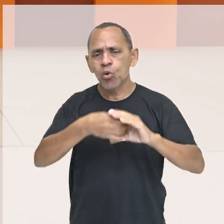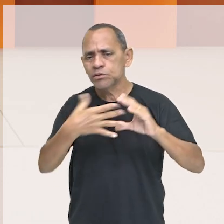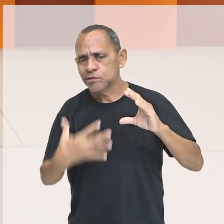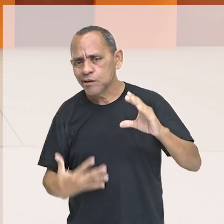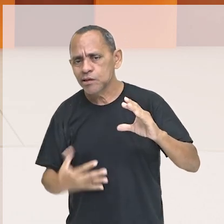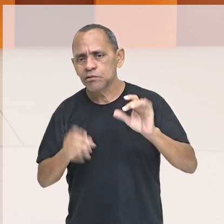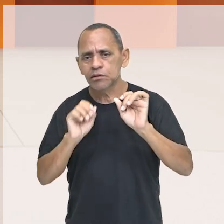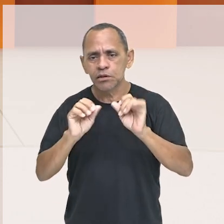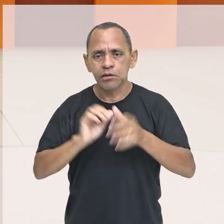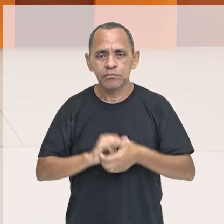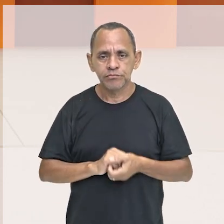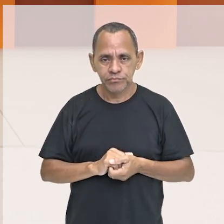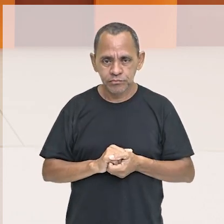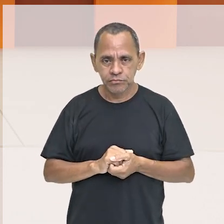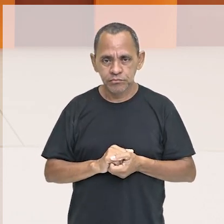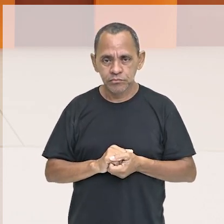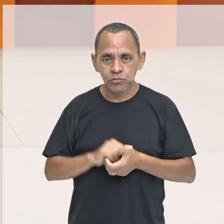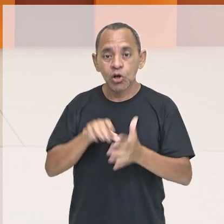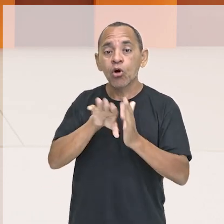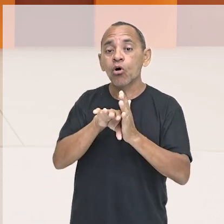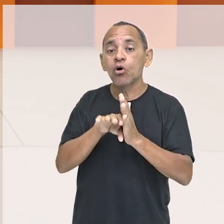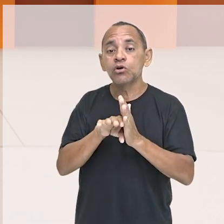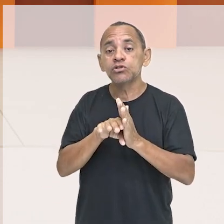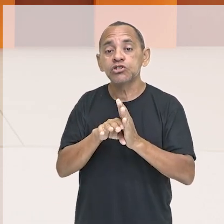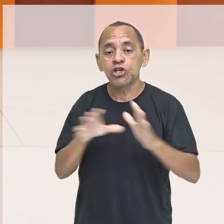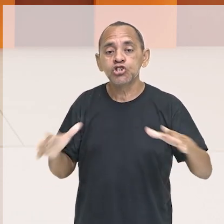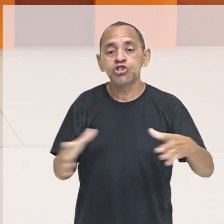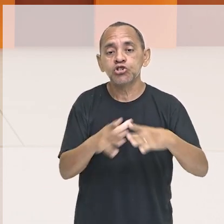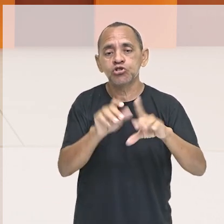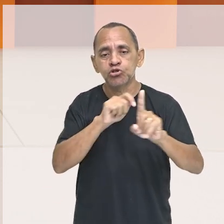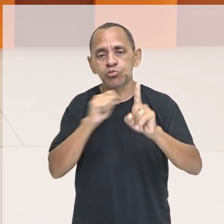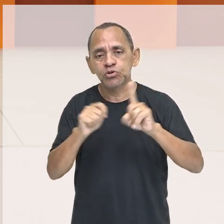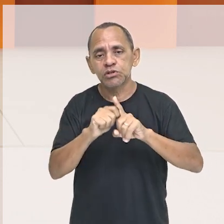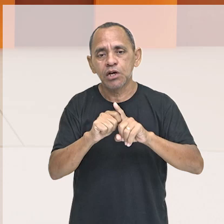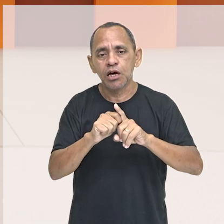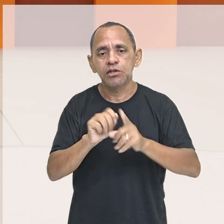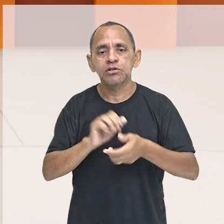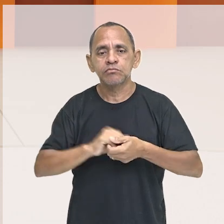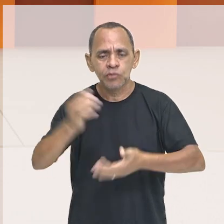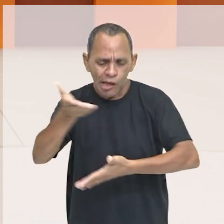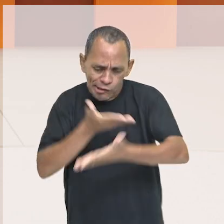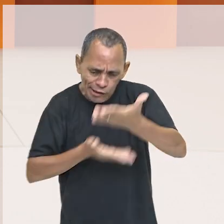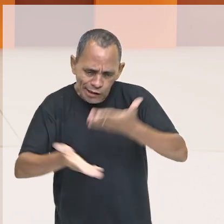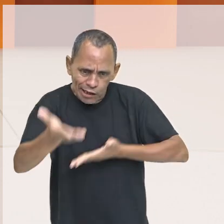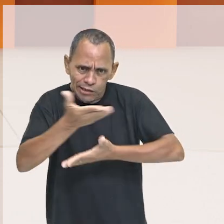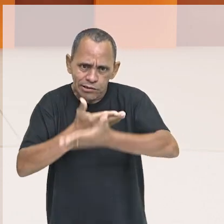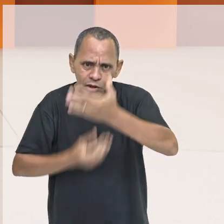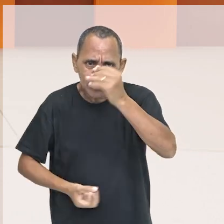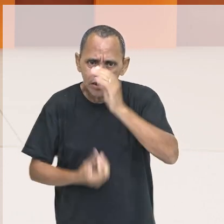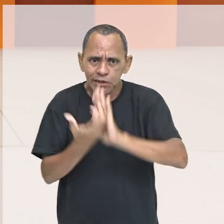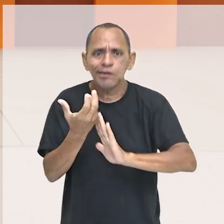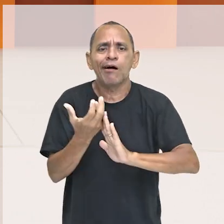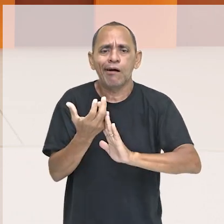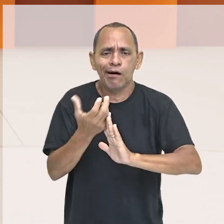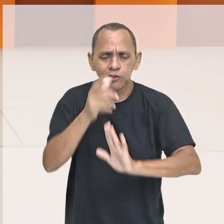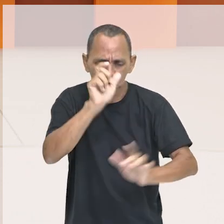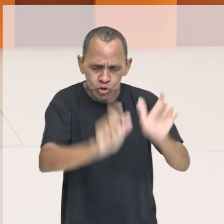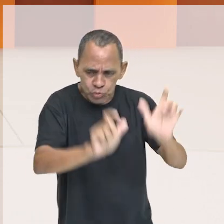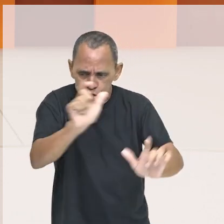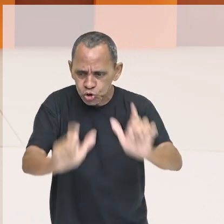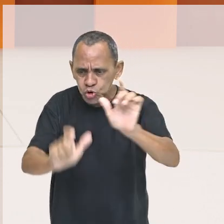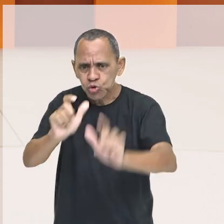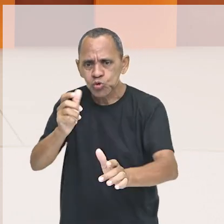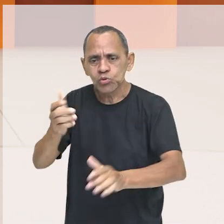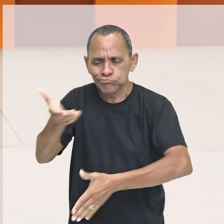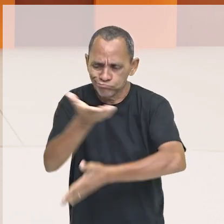sociais. Os grupos sociais são definidos pela interação que se estabelece entre as pessoas